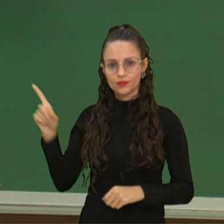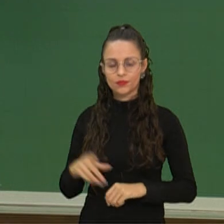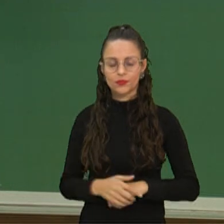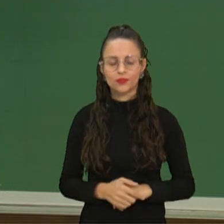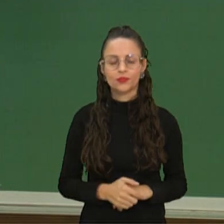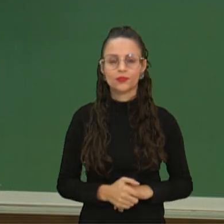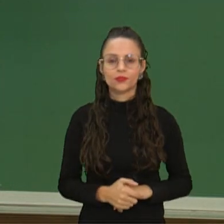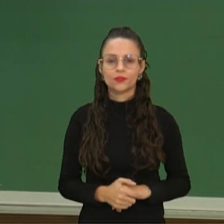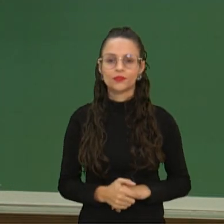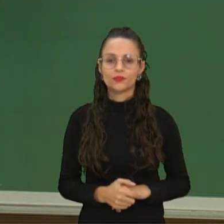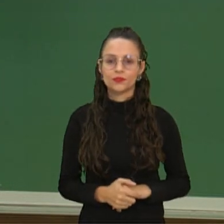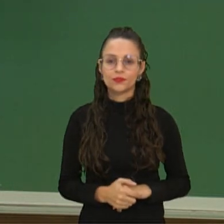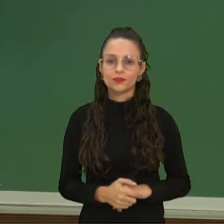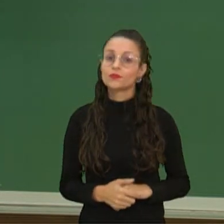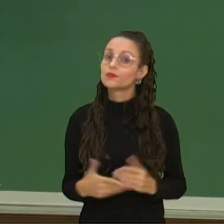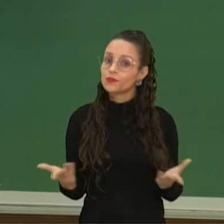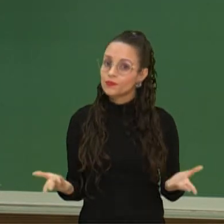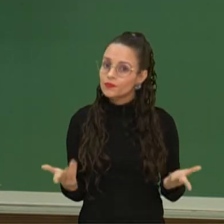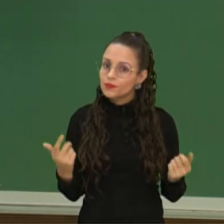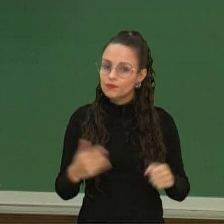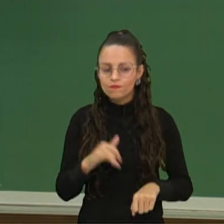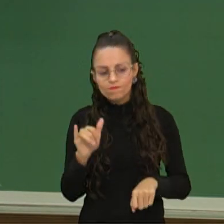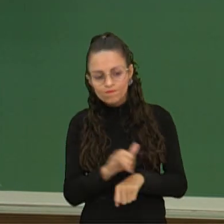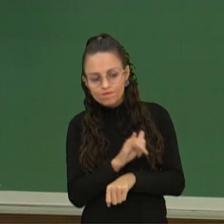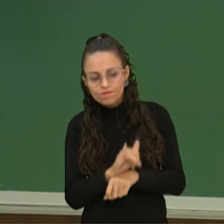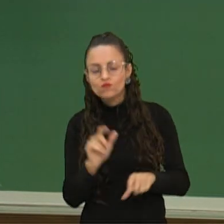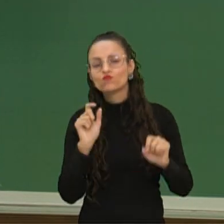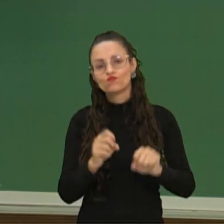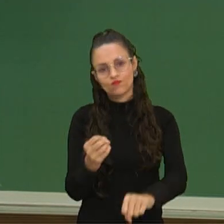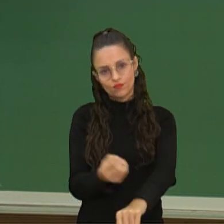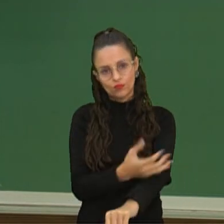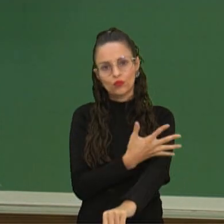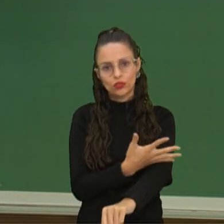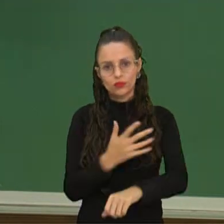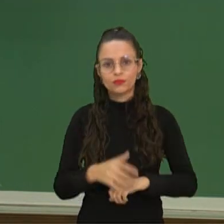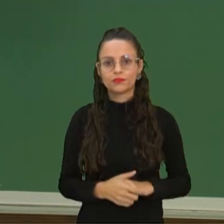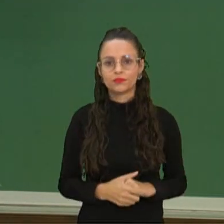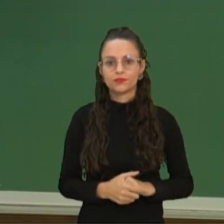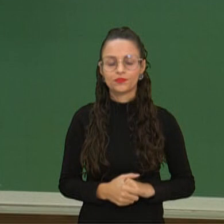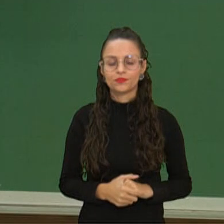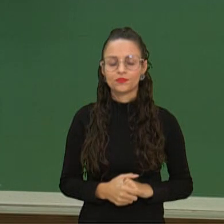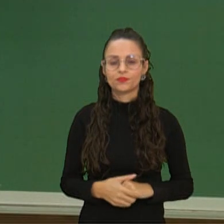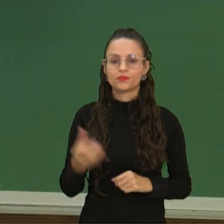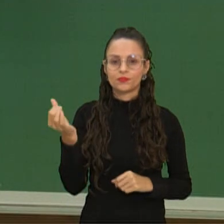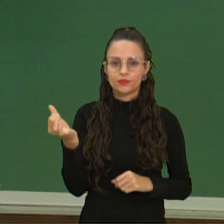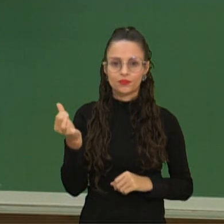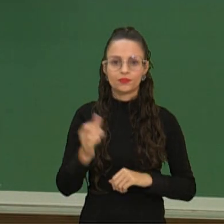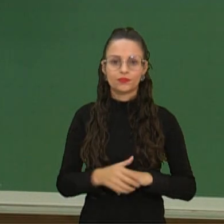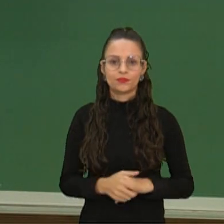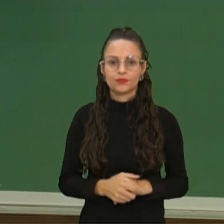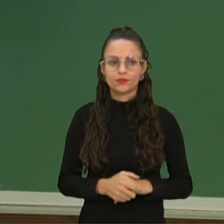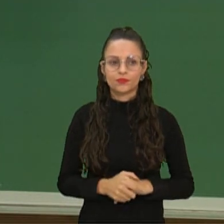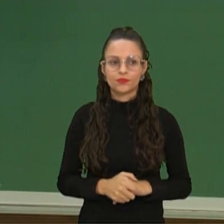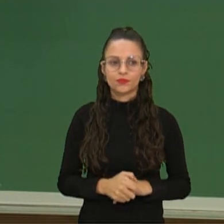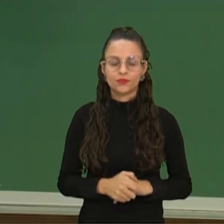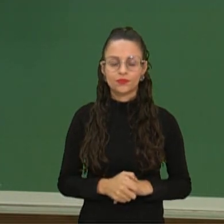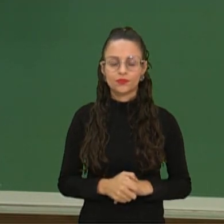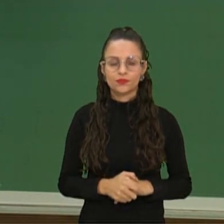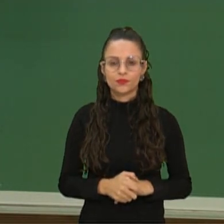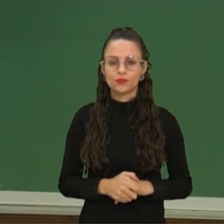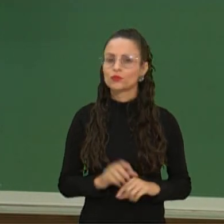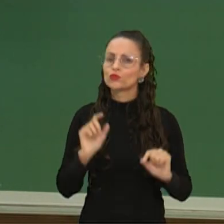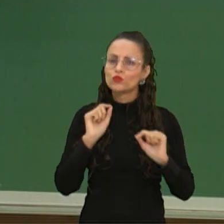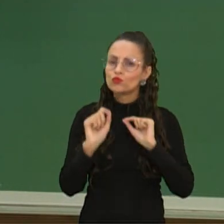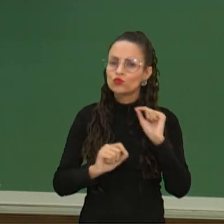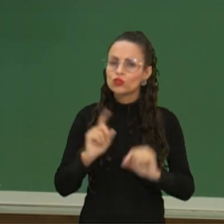With lots of emotions. Nós temos que lidar com muitas emoções. And number 6, what can we always try to do? O que